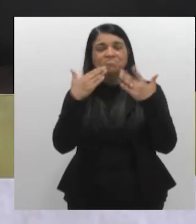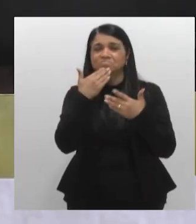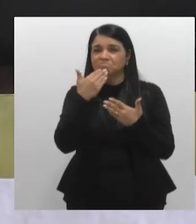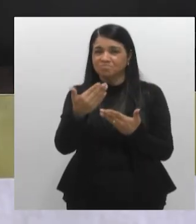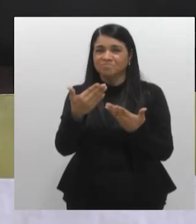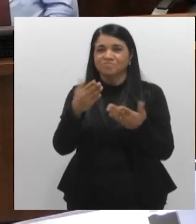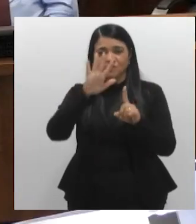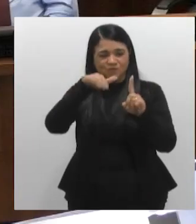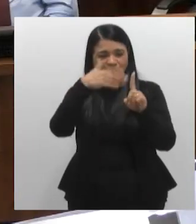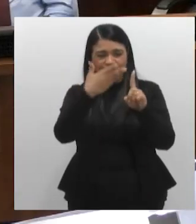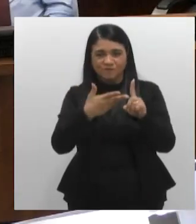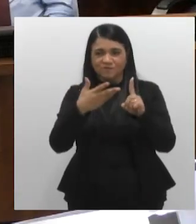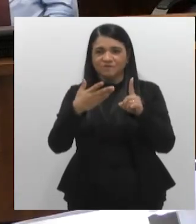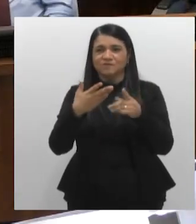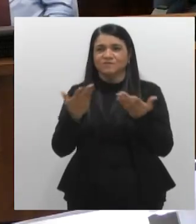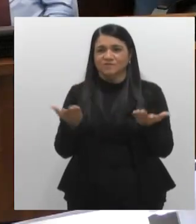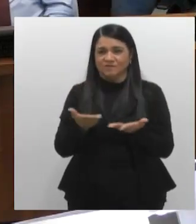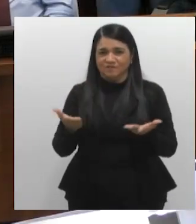noite.